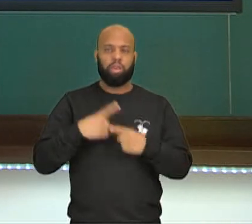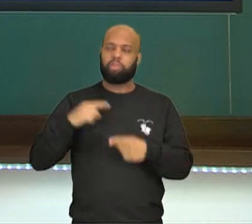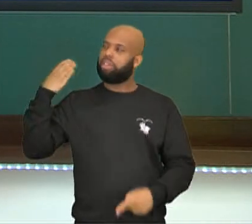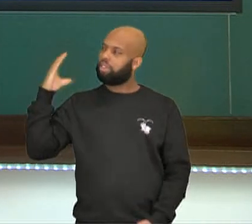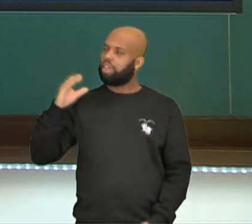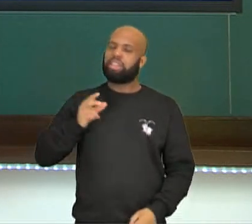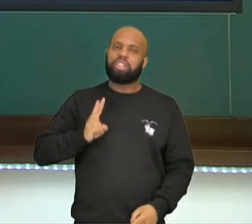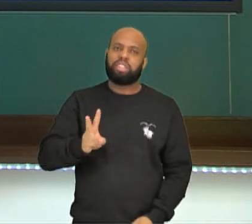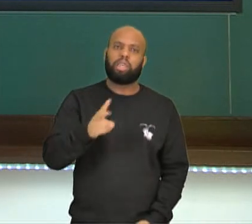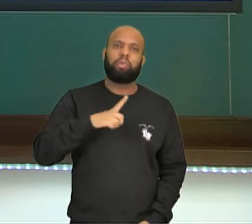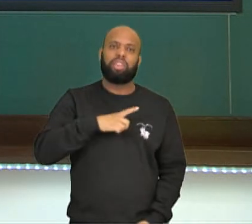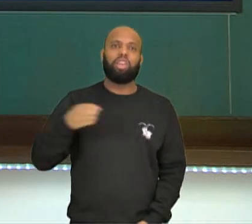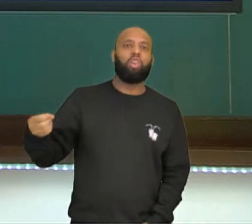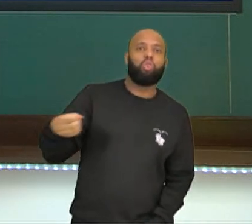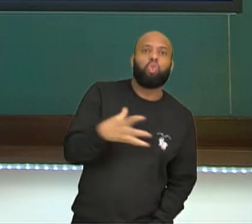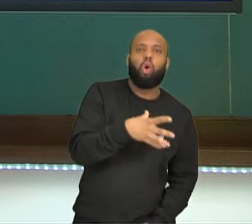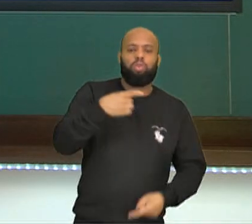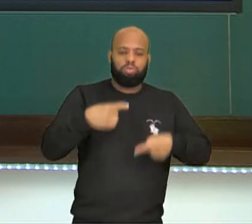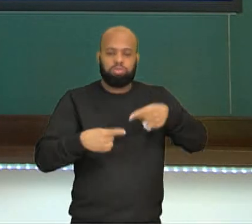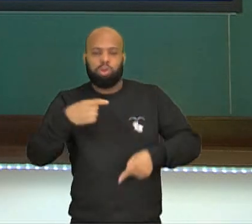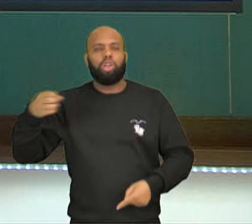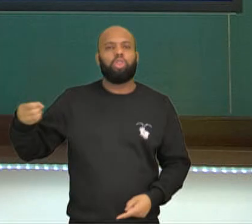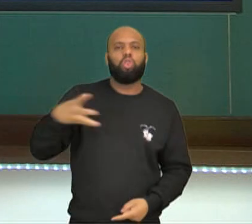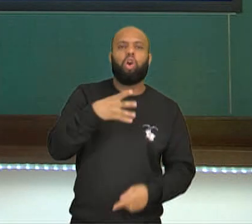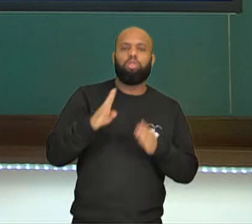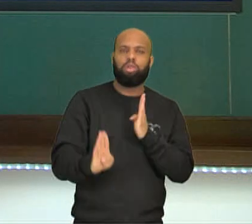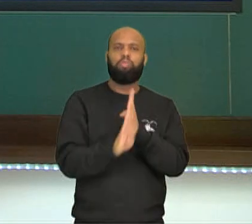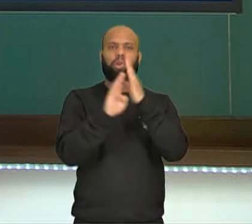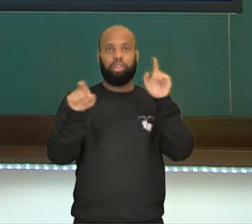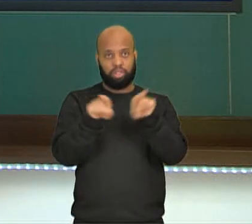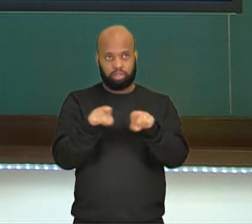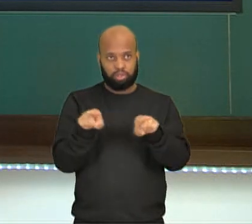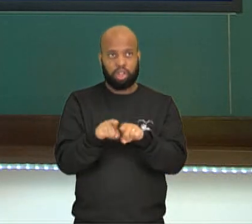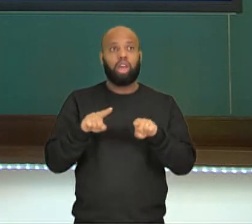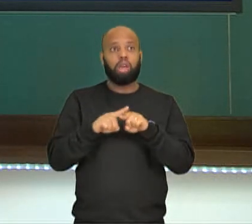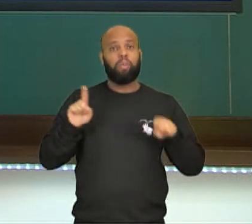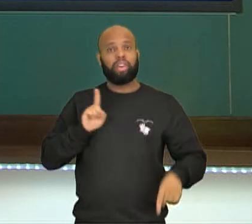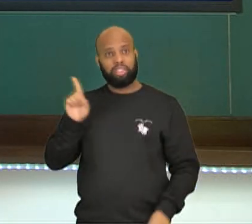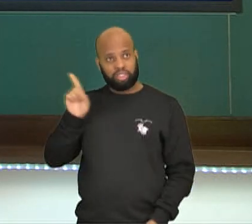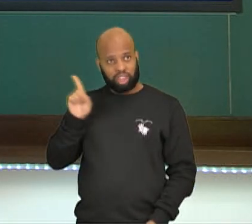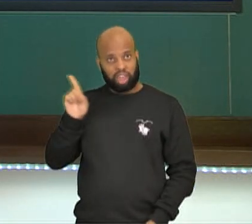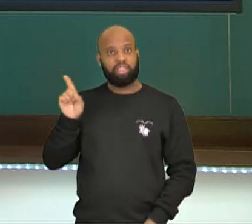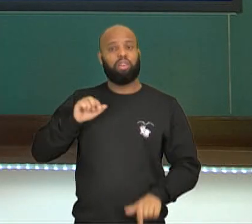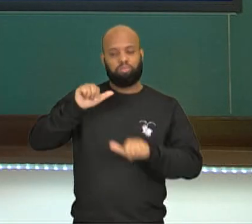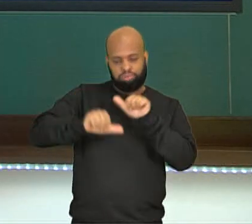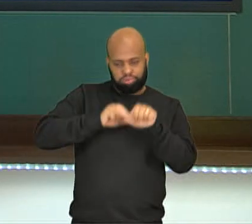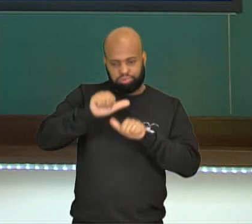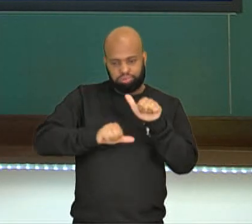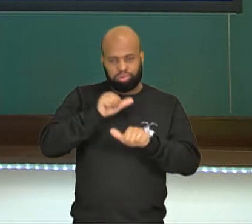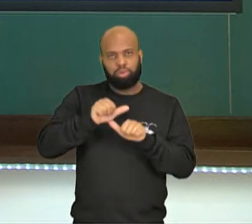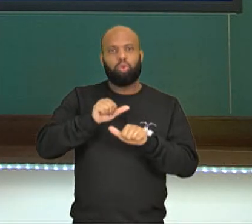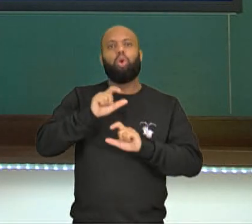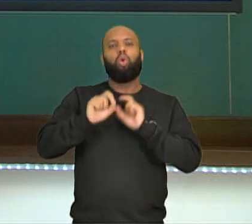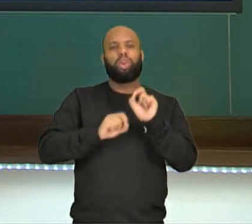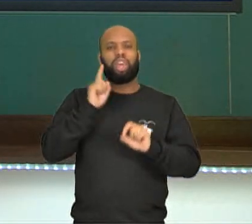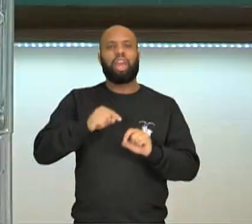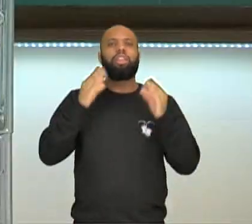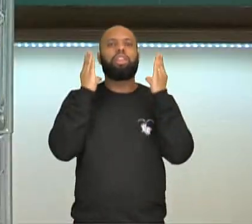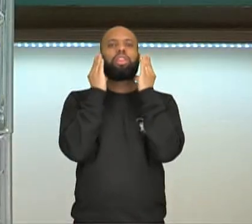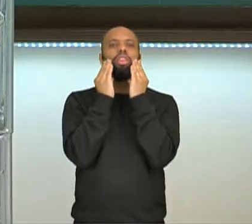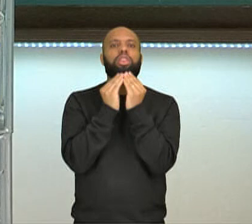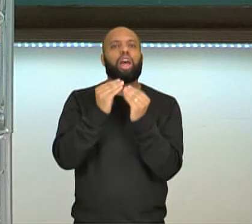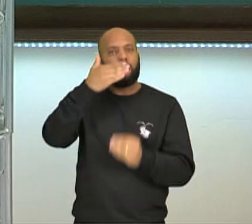novas hipóteses, novas descobertas. Mas uma que nunca mais mudou, e mudou o mundo, foi a de Charles Darwin.